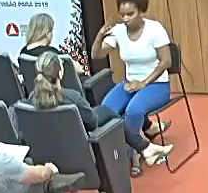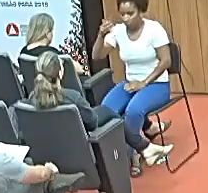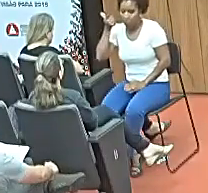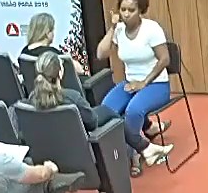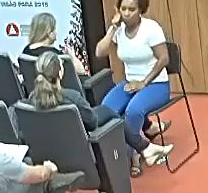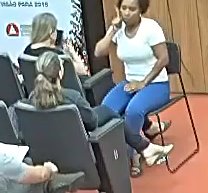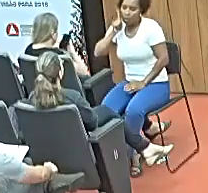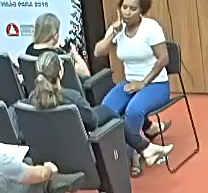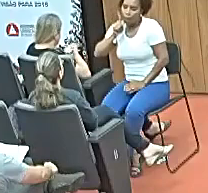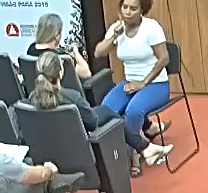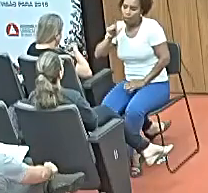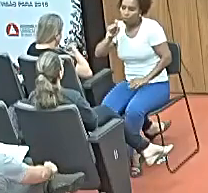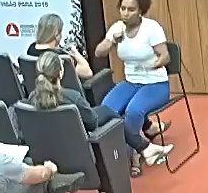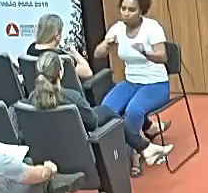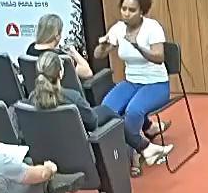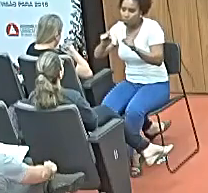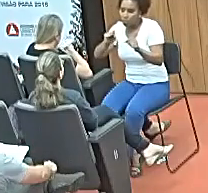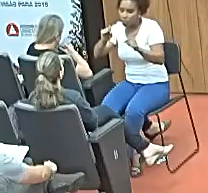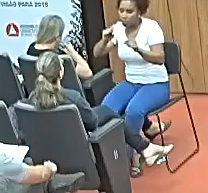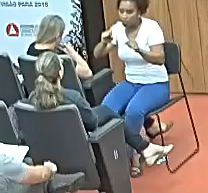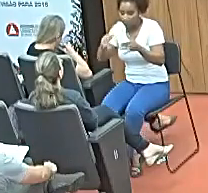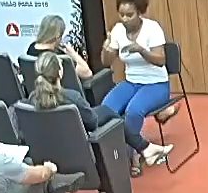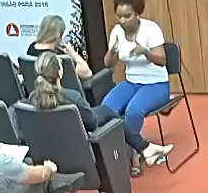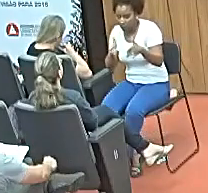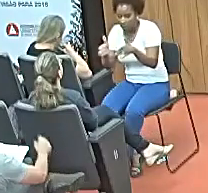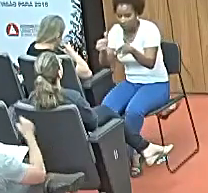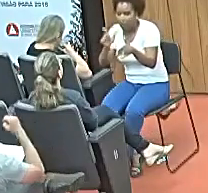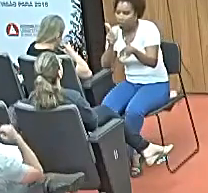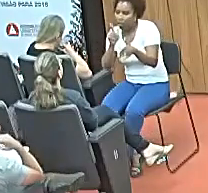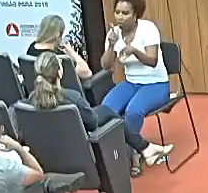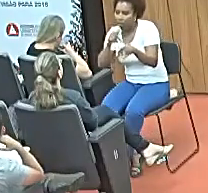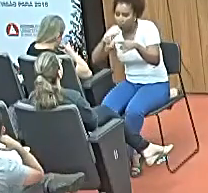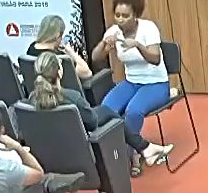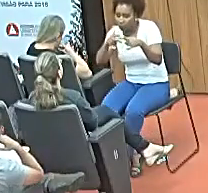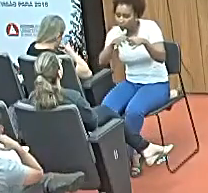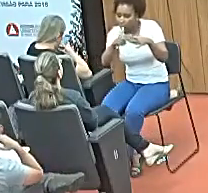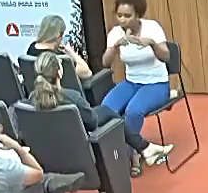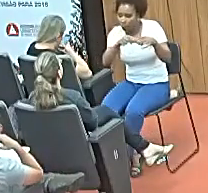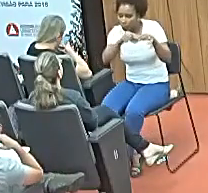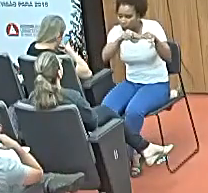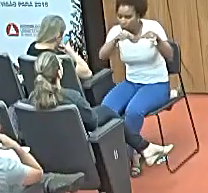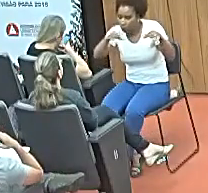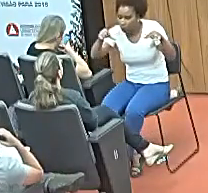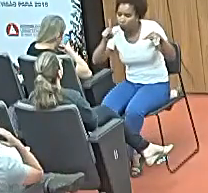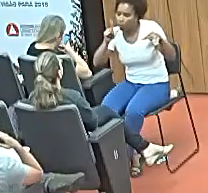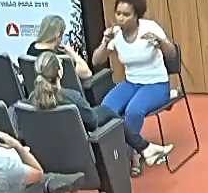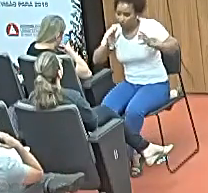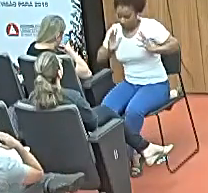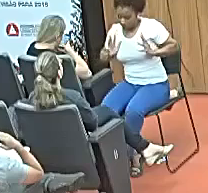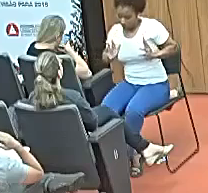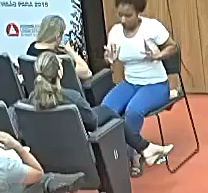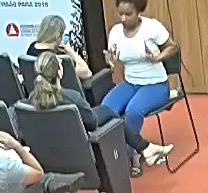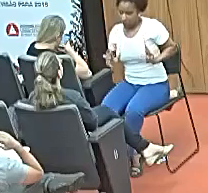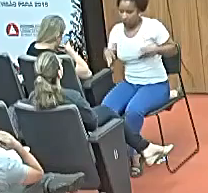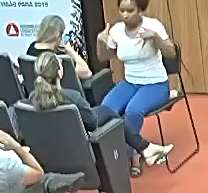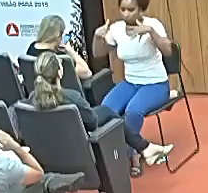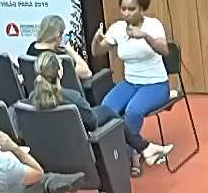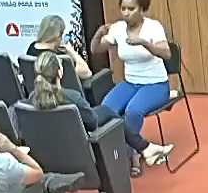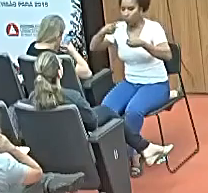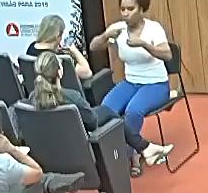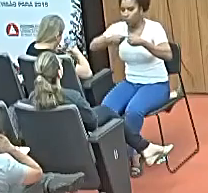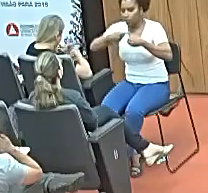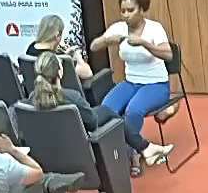de esgotamento sanitário em seguida é foi sugerido a